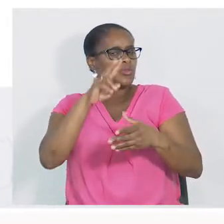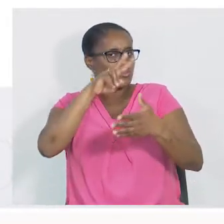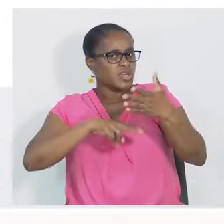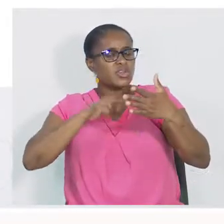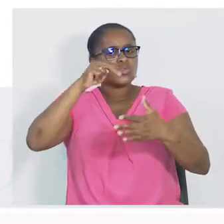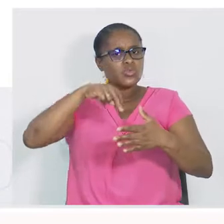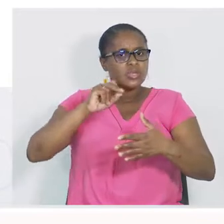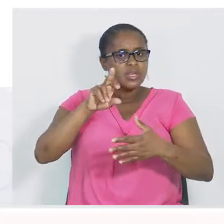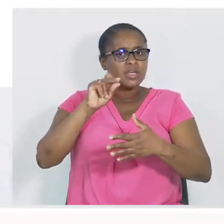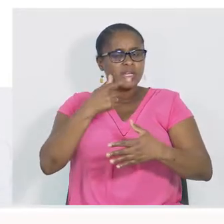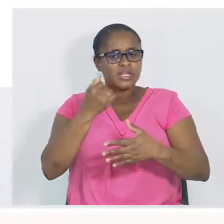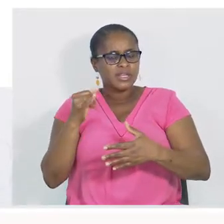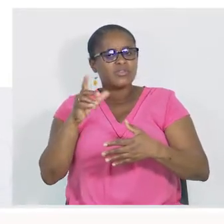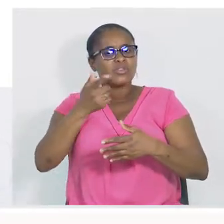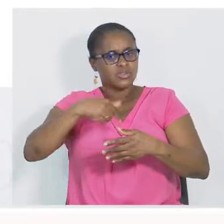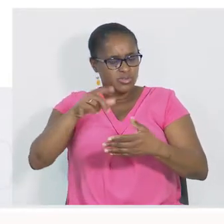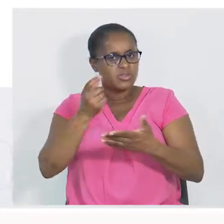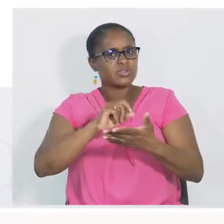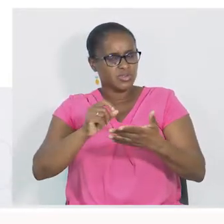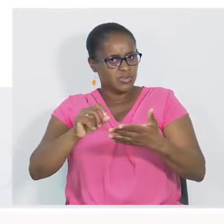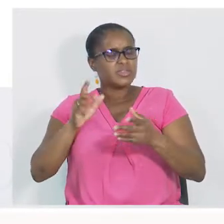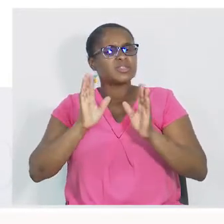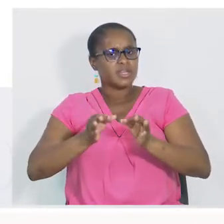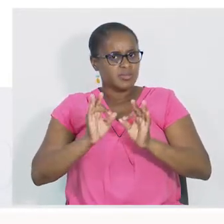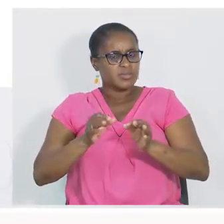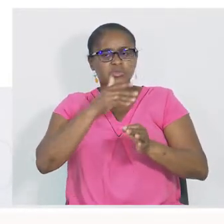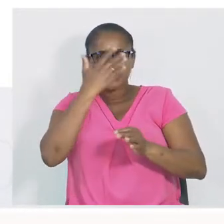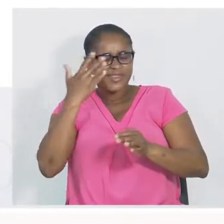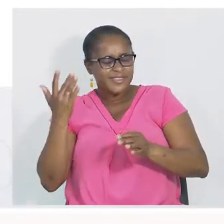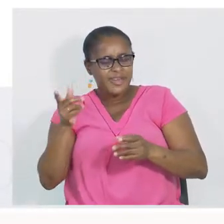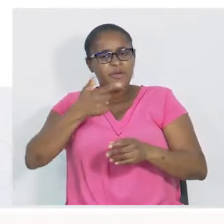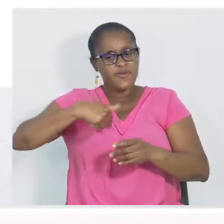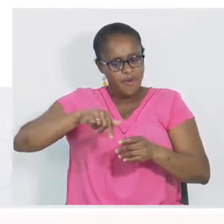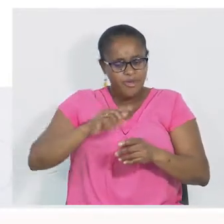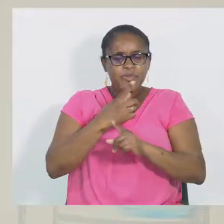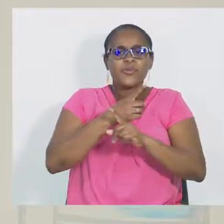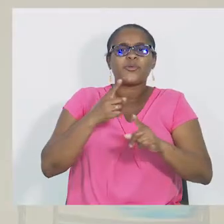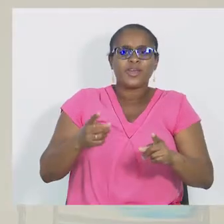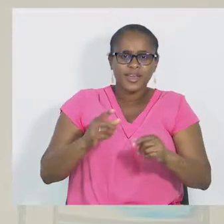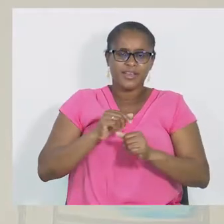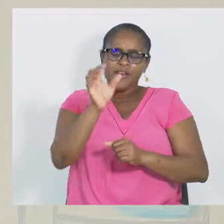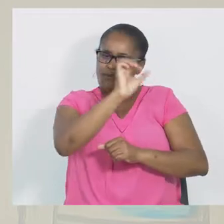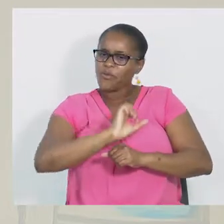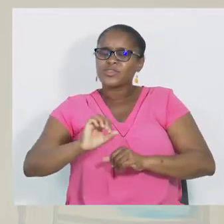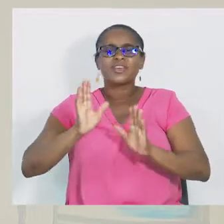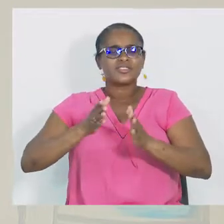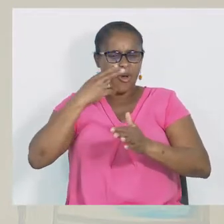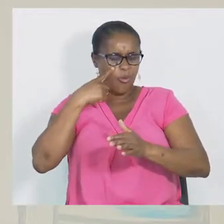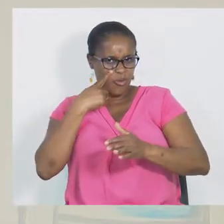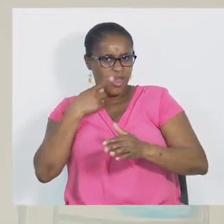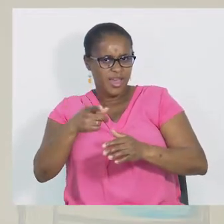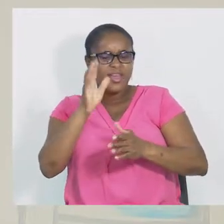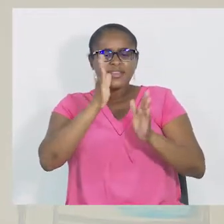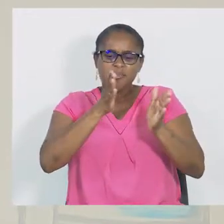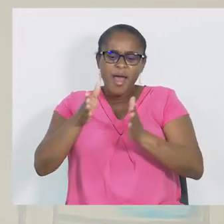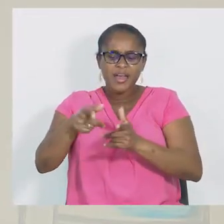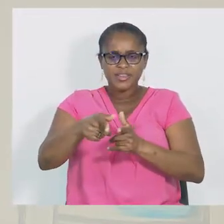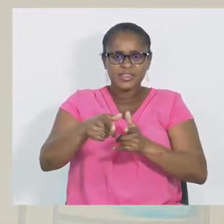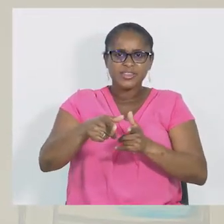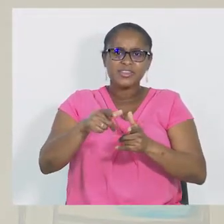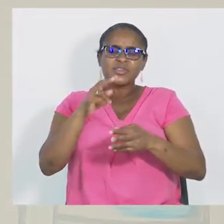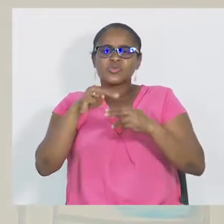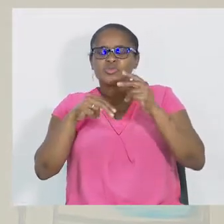este texto foi escrito e também contado por alguém. Eu não sei se vocês repararam,